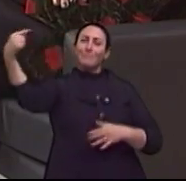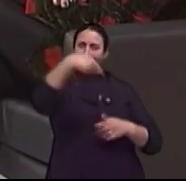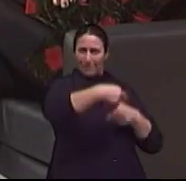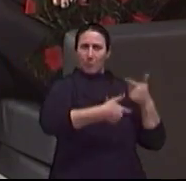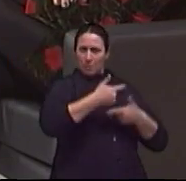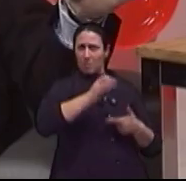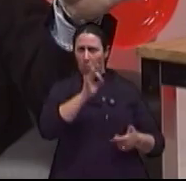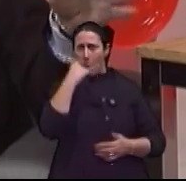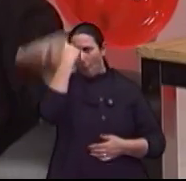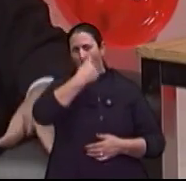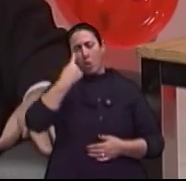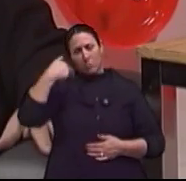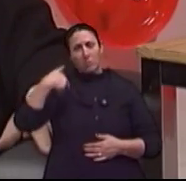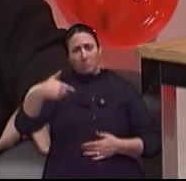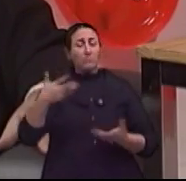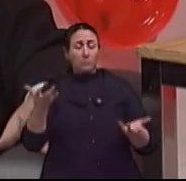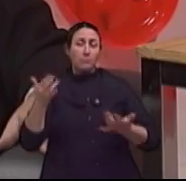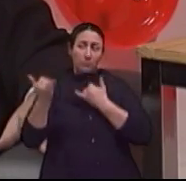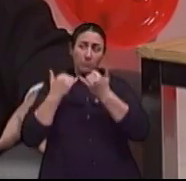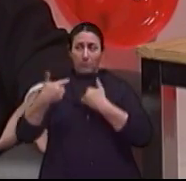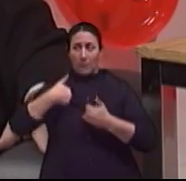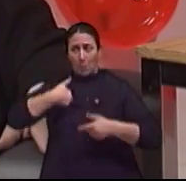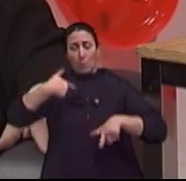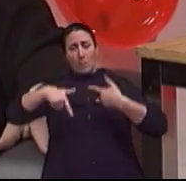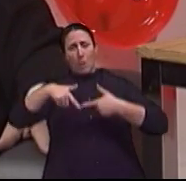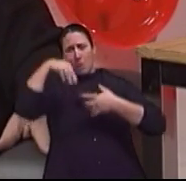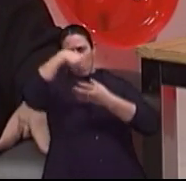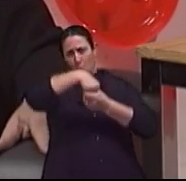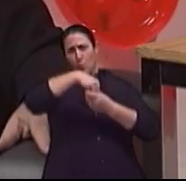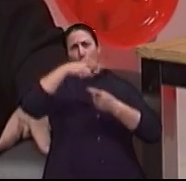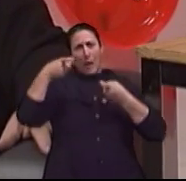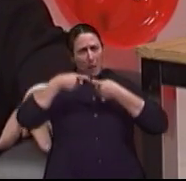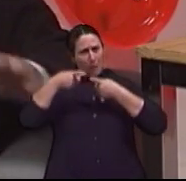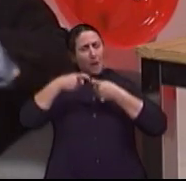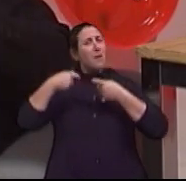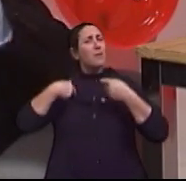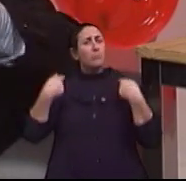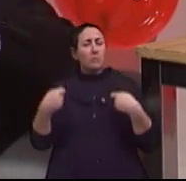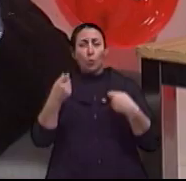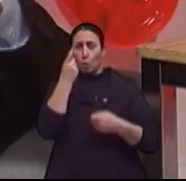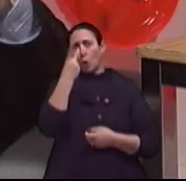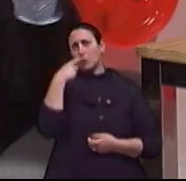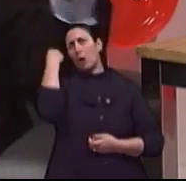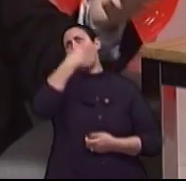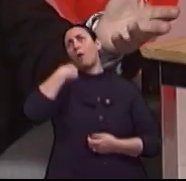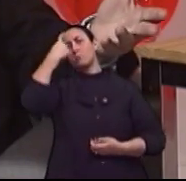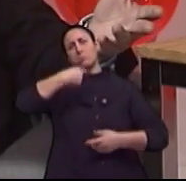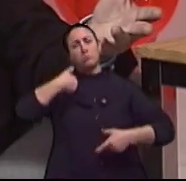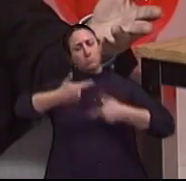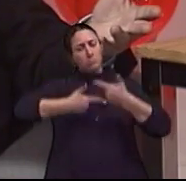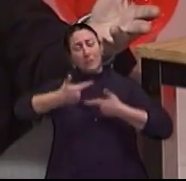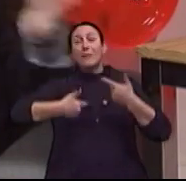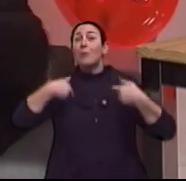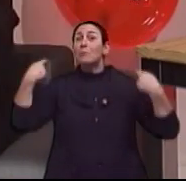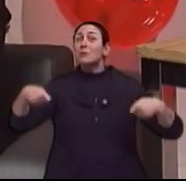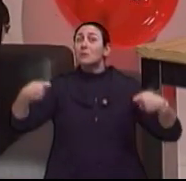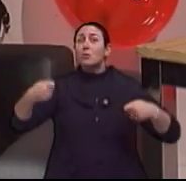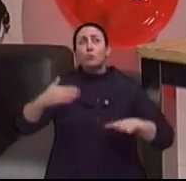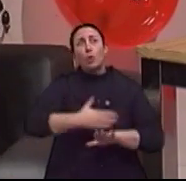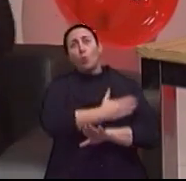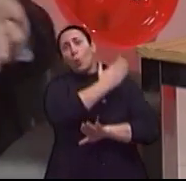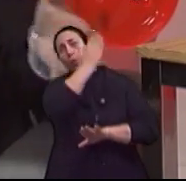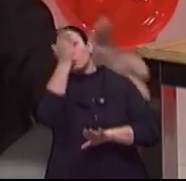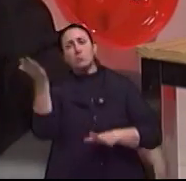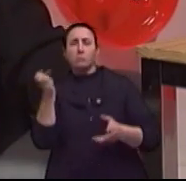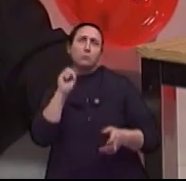Como eu trabalho muito eu passo 10 a 12 horas por dia na minha clínica eu tenho que fazer um meio um dia a dia bom senão fica